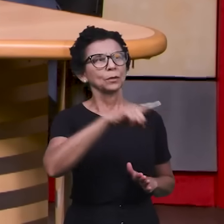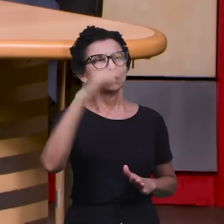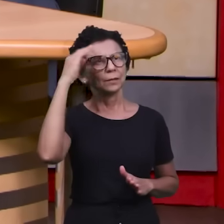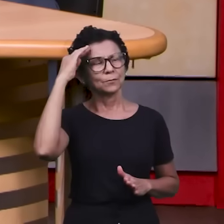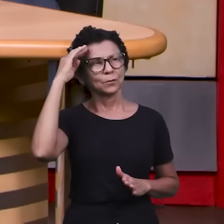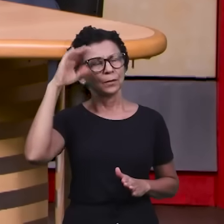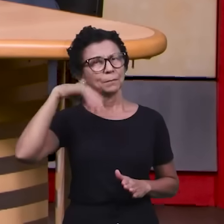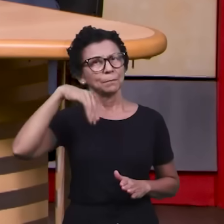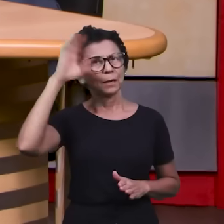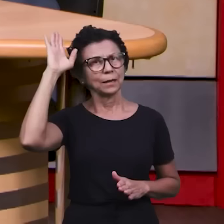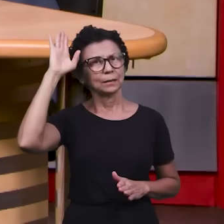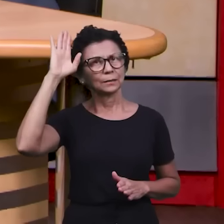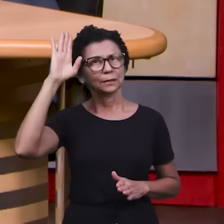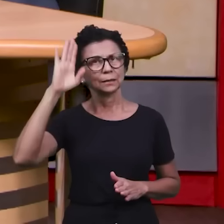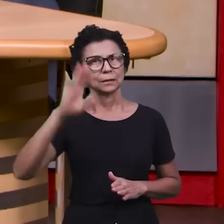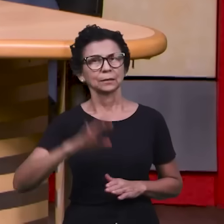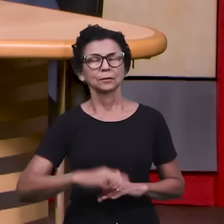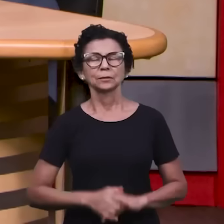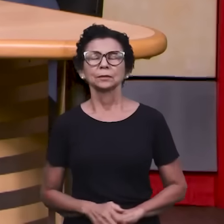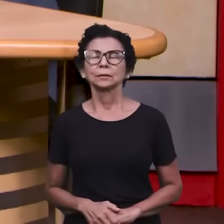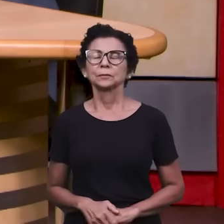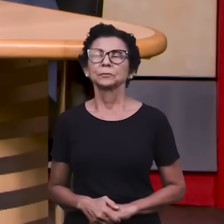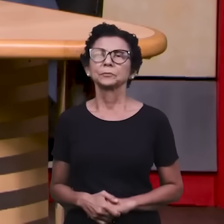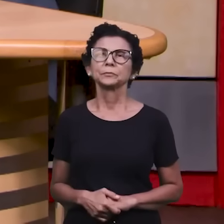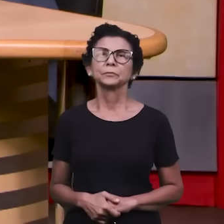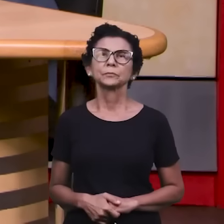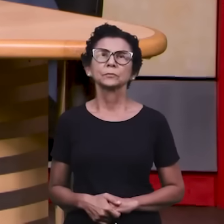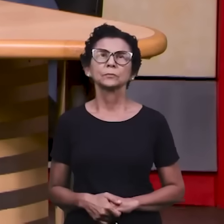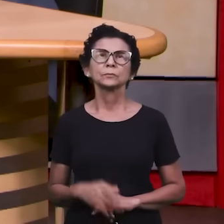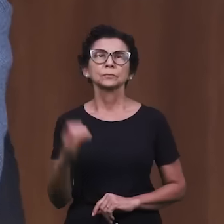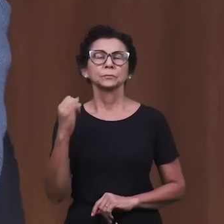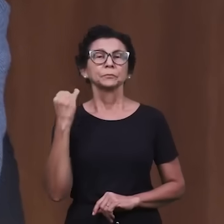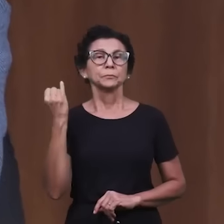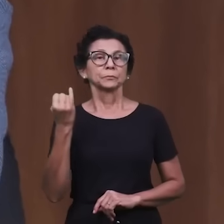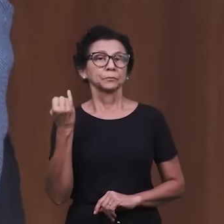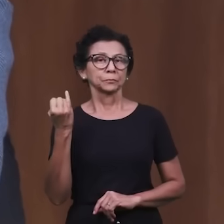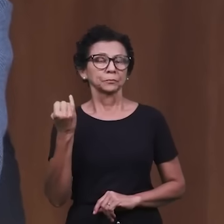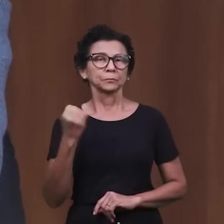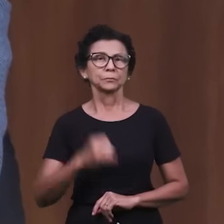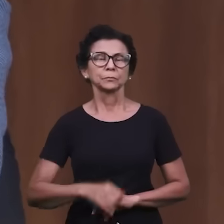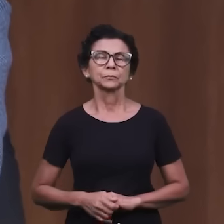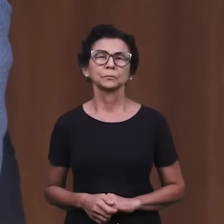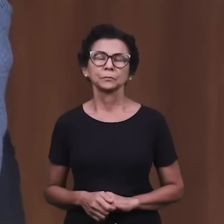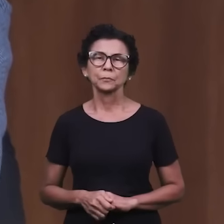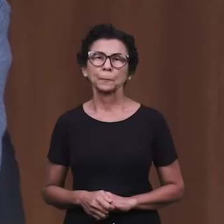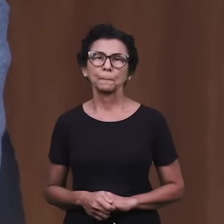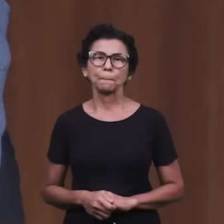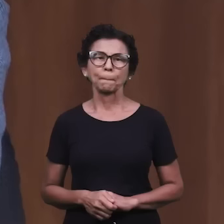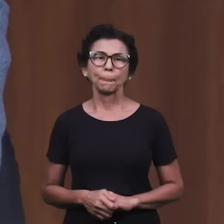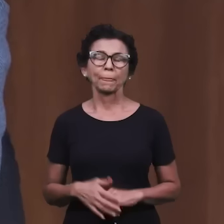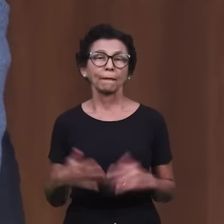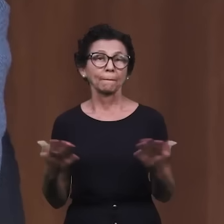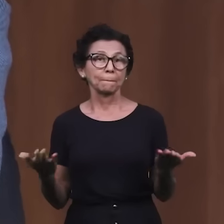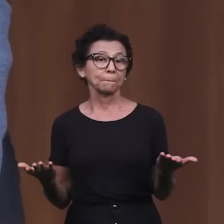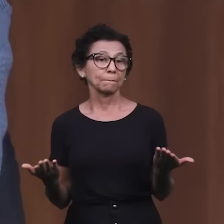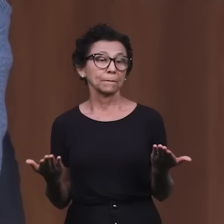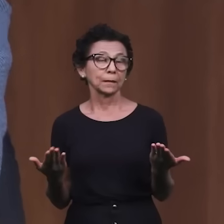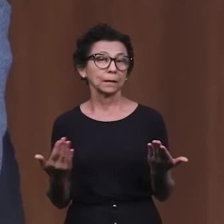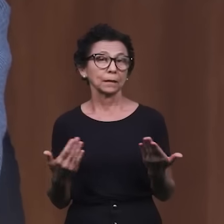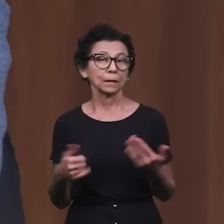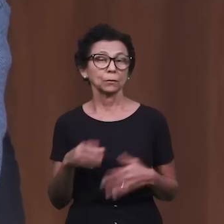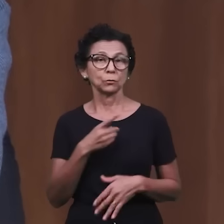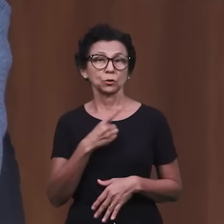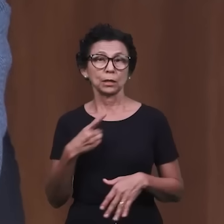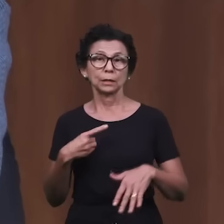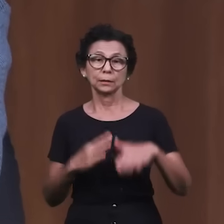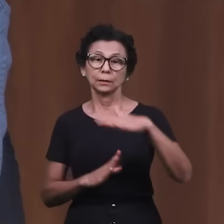além, muito bom, ele foi além do que eu perguntei. E isso é muito importante. Porque há o